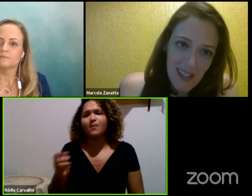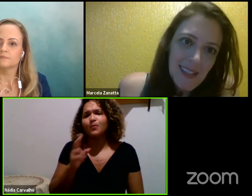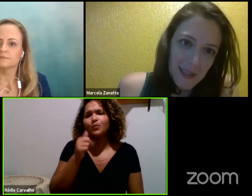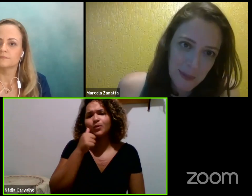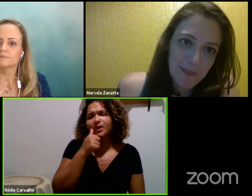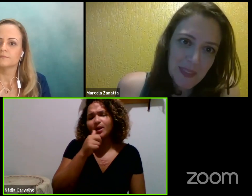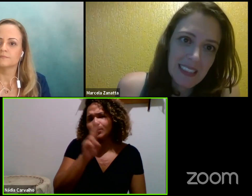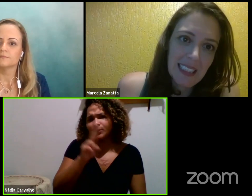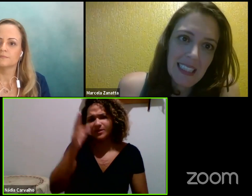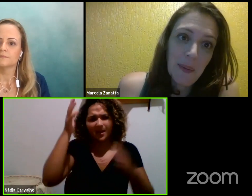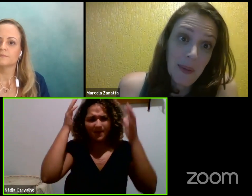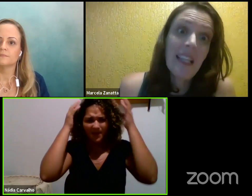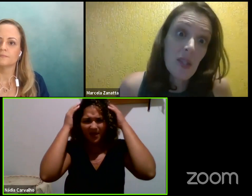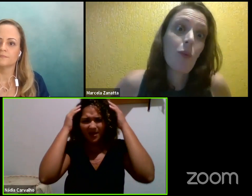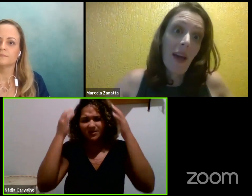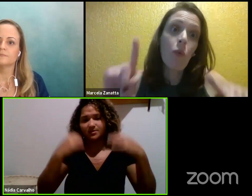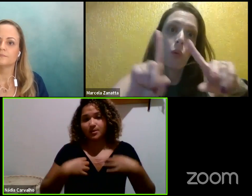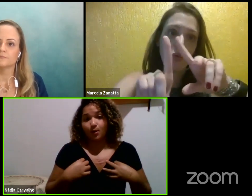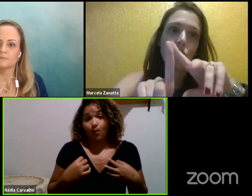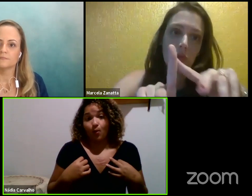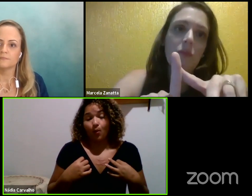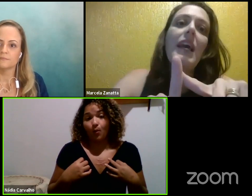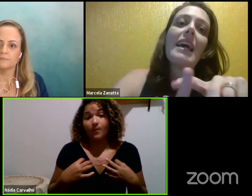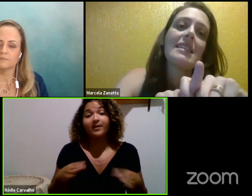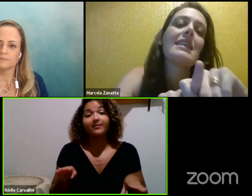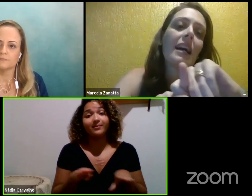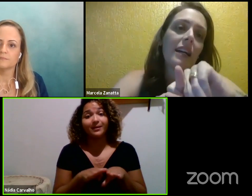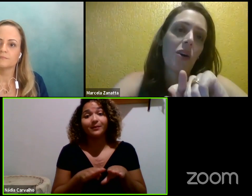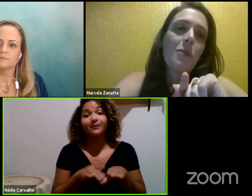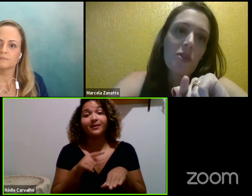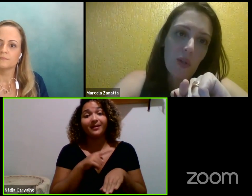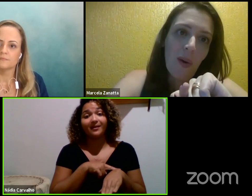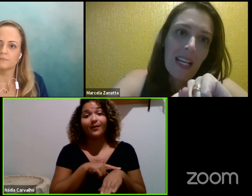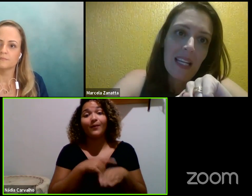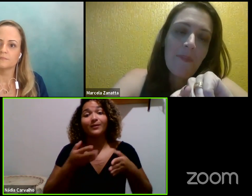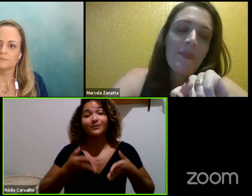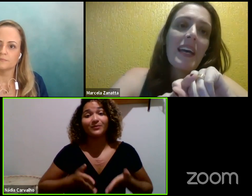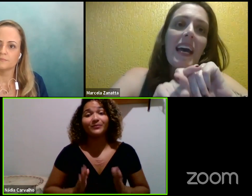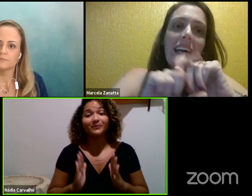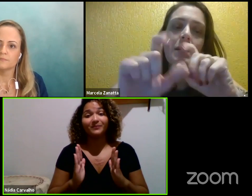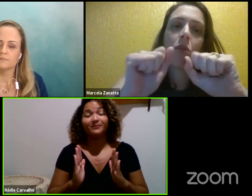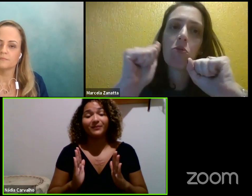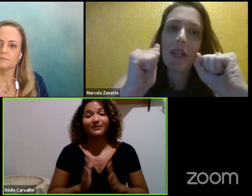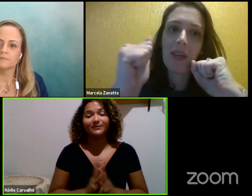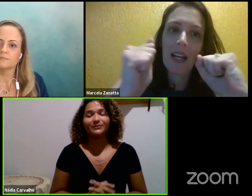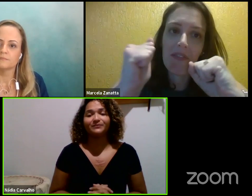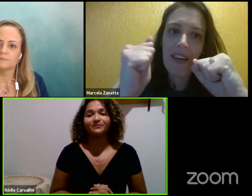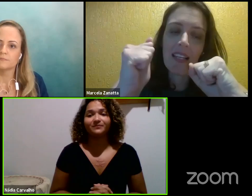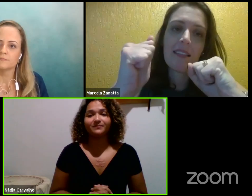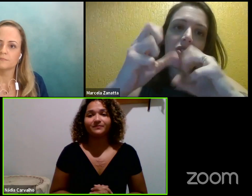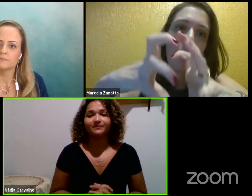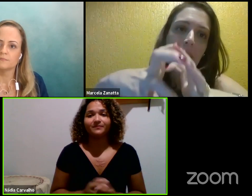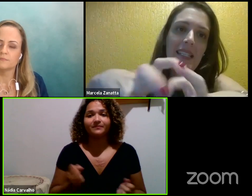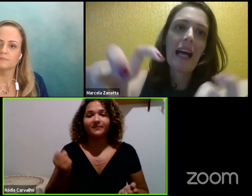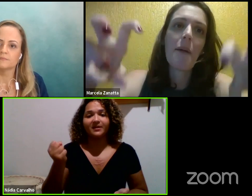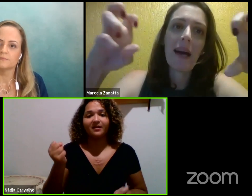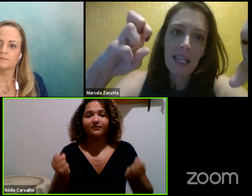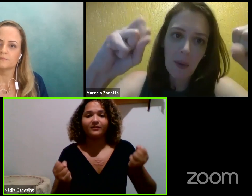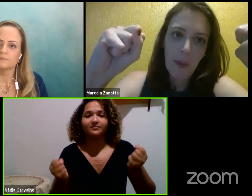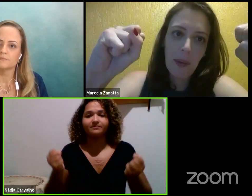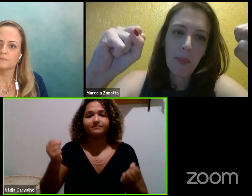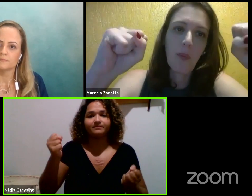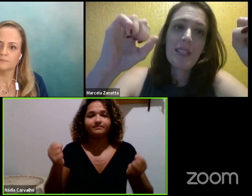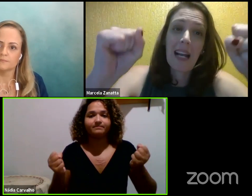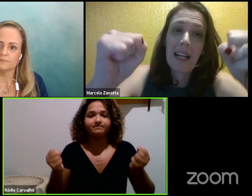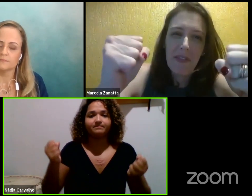de rotação, entendeu? Isso é um uso, que é esse que a Carol mostrou ali. Esse movimento que ela fez de abraçar a